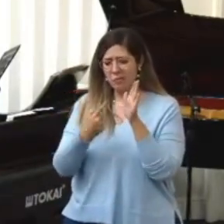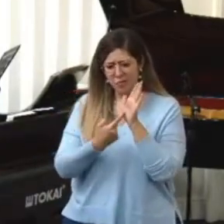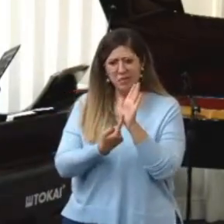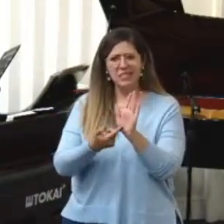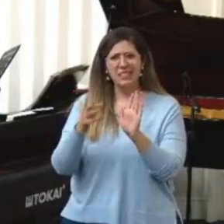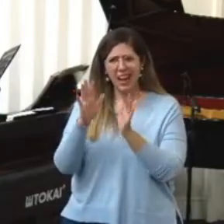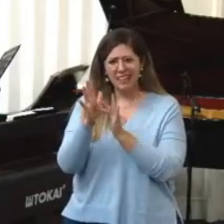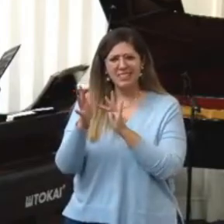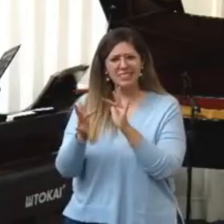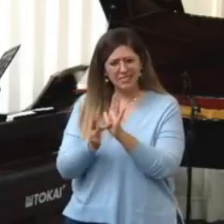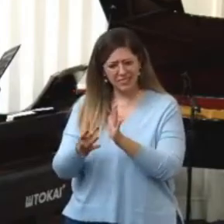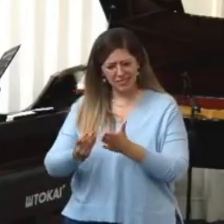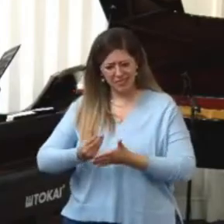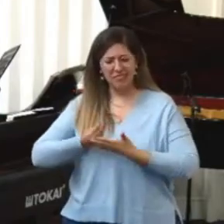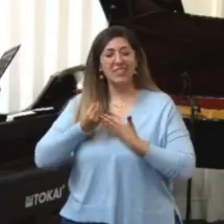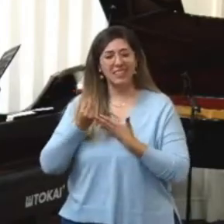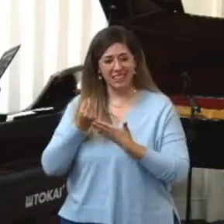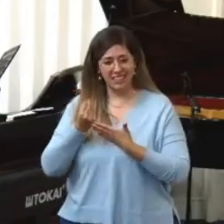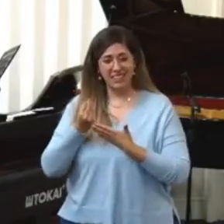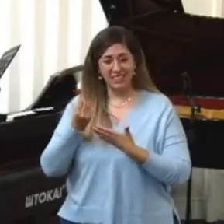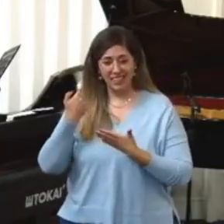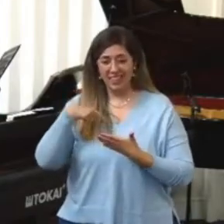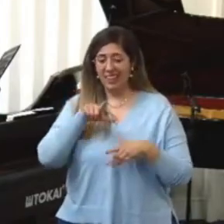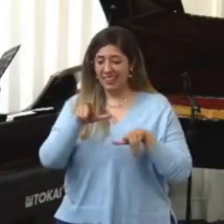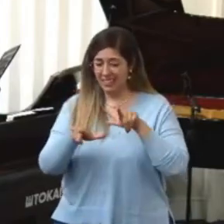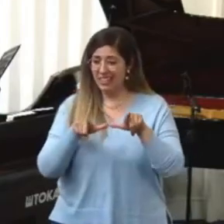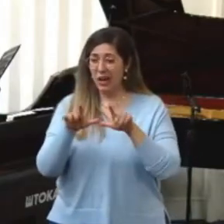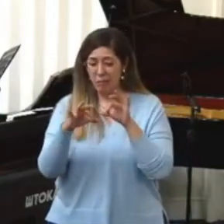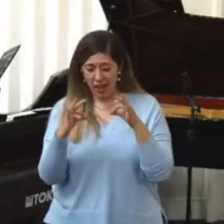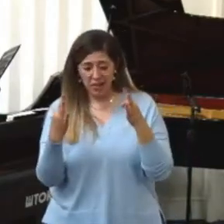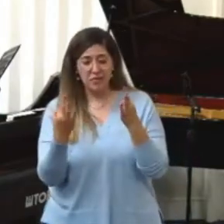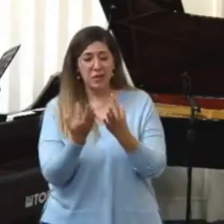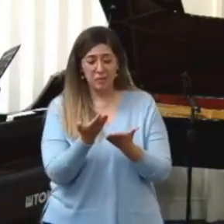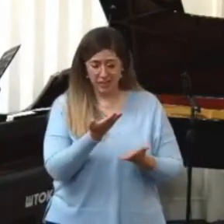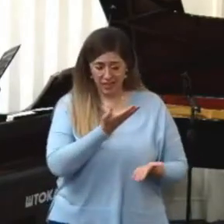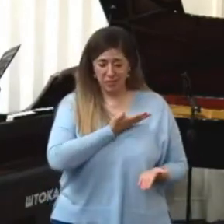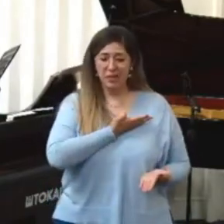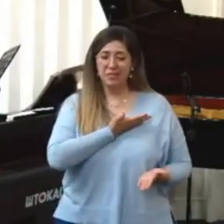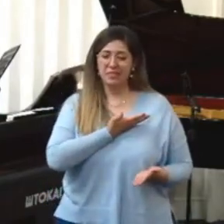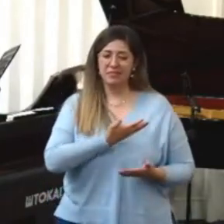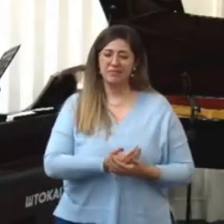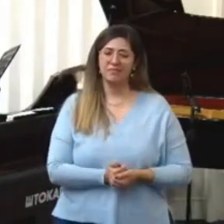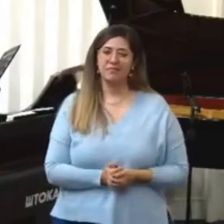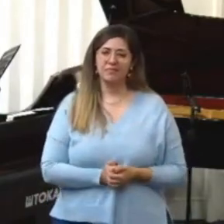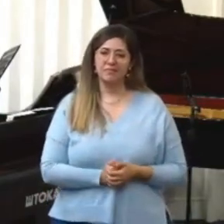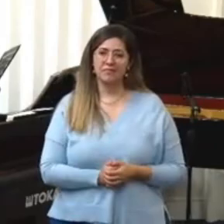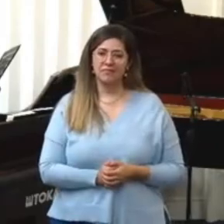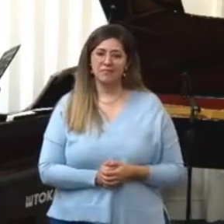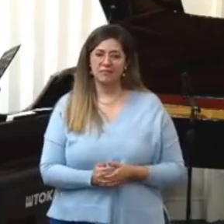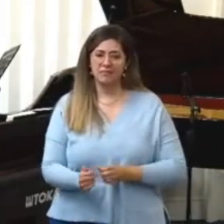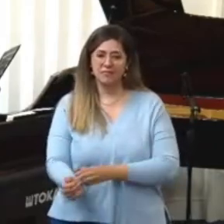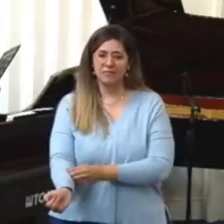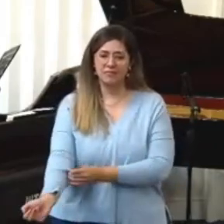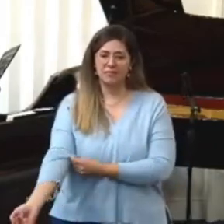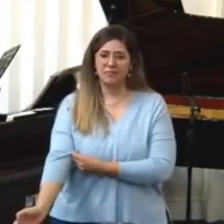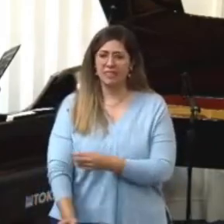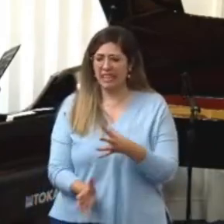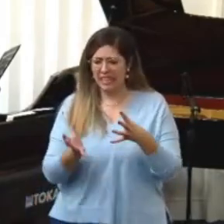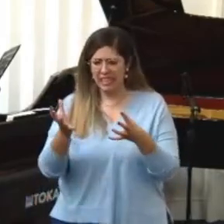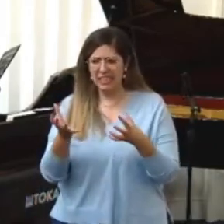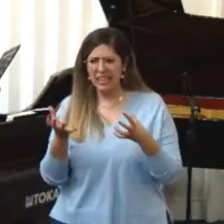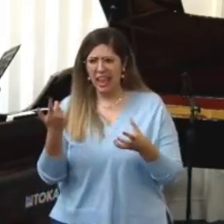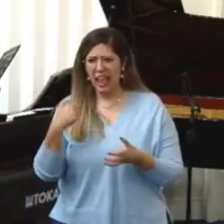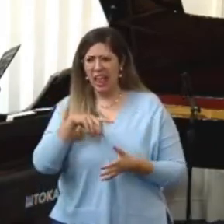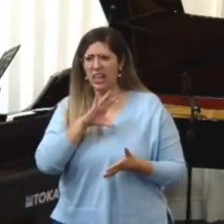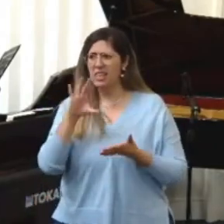como vivemos no nosso trabalho, na nossa família, com os nossos amigos. Nenhum de nós quer que o nosso